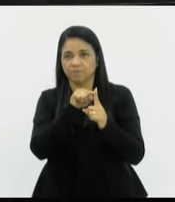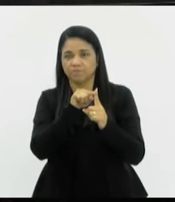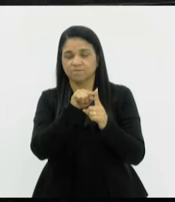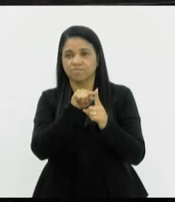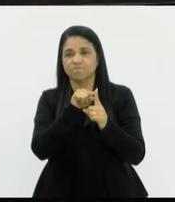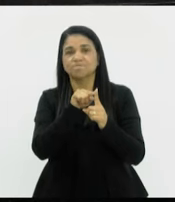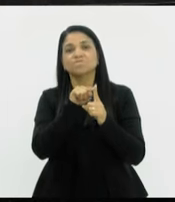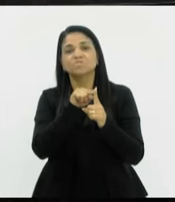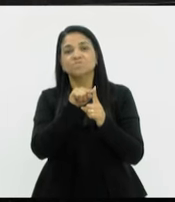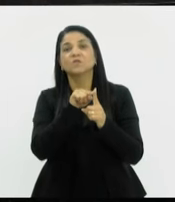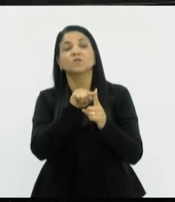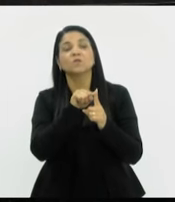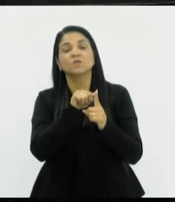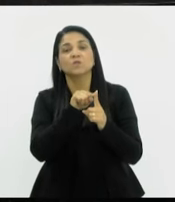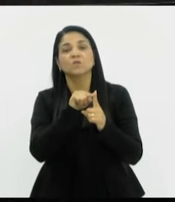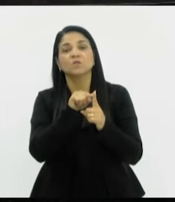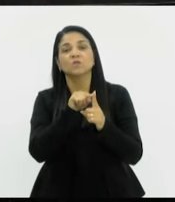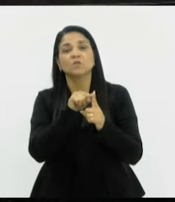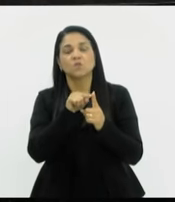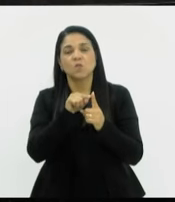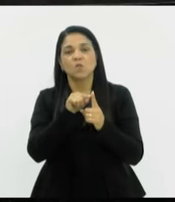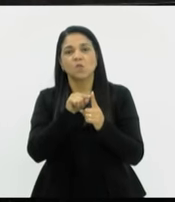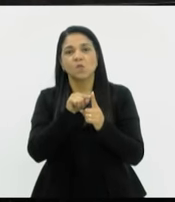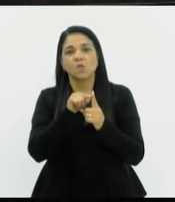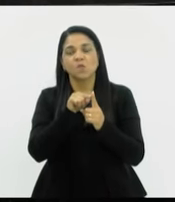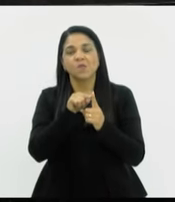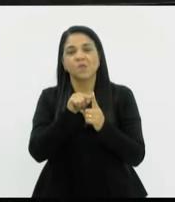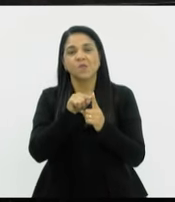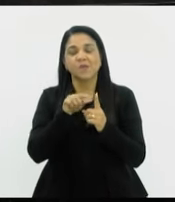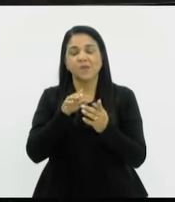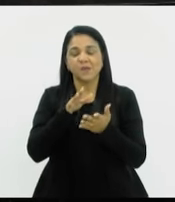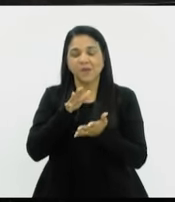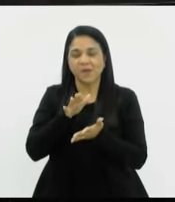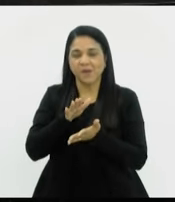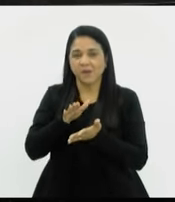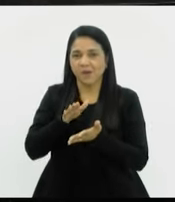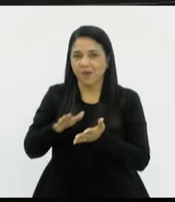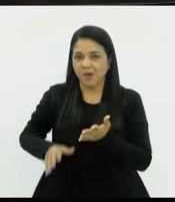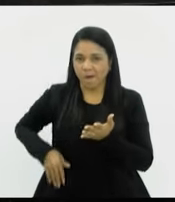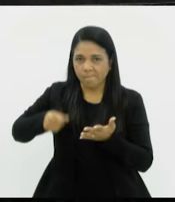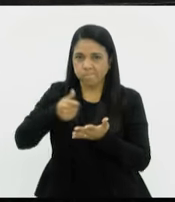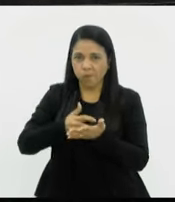espoliar o bolso do consumidor,